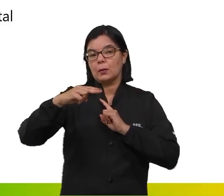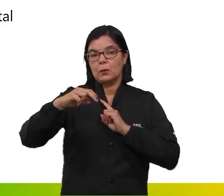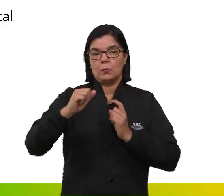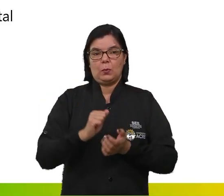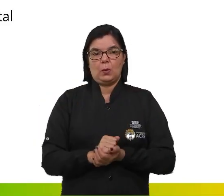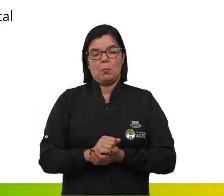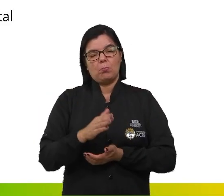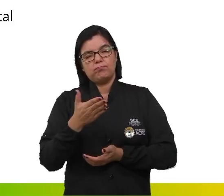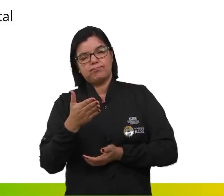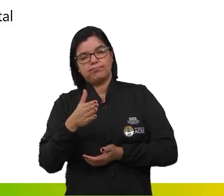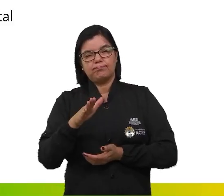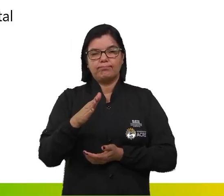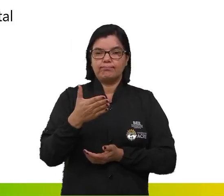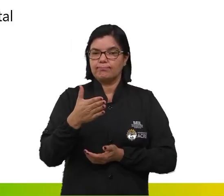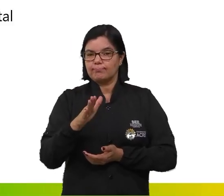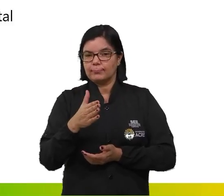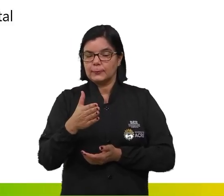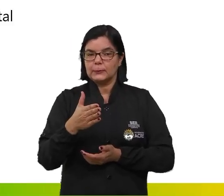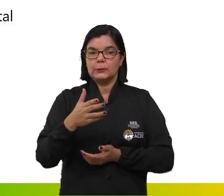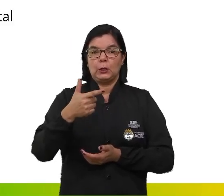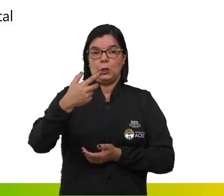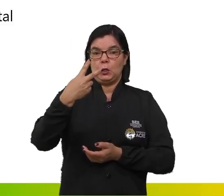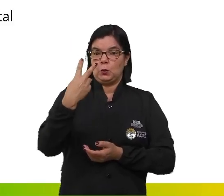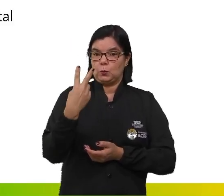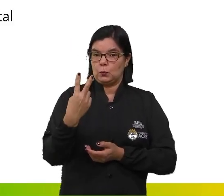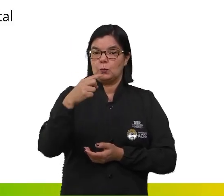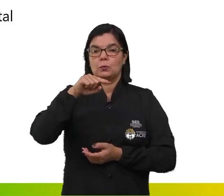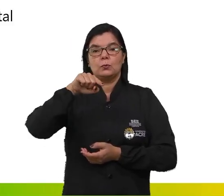é aproximadamente, ou vamos dizer igual, a